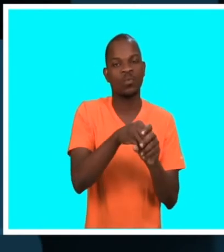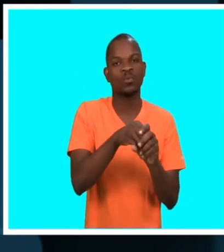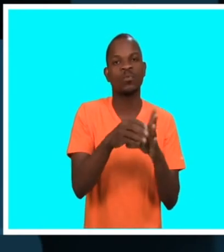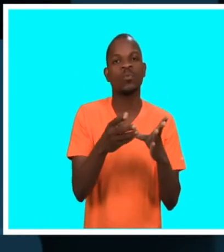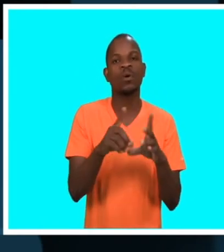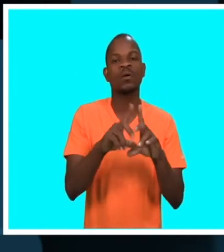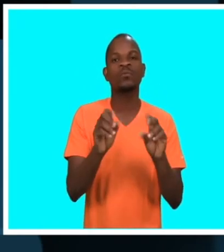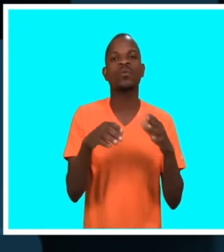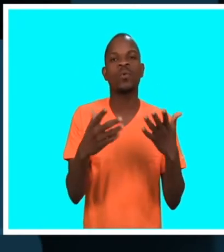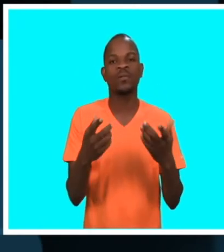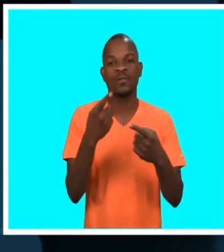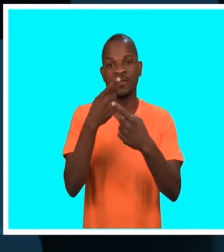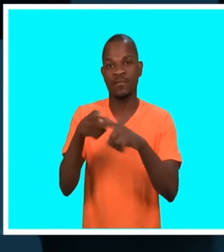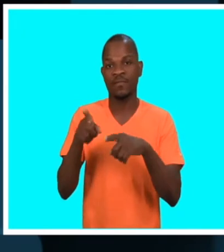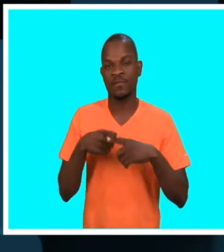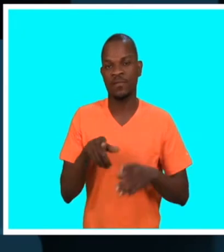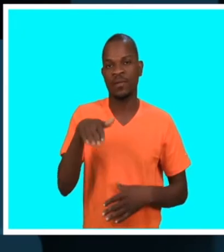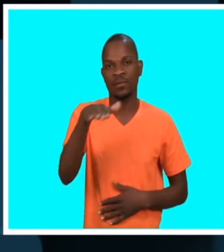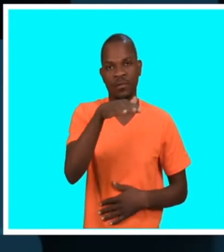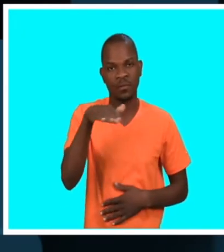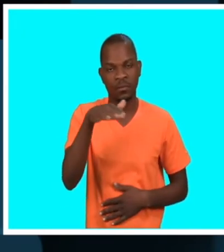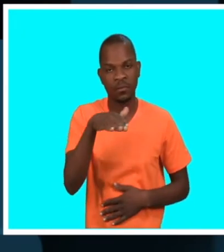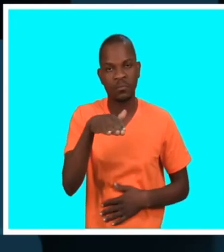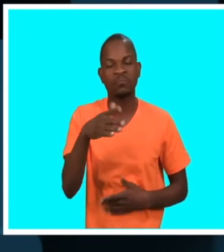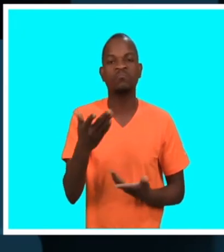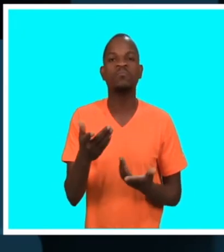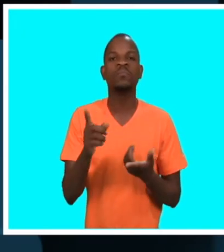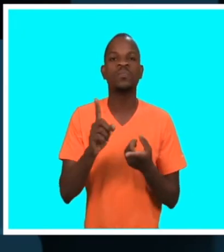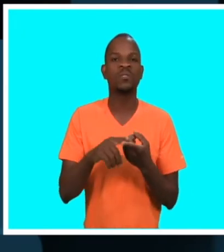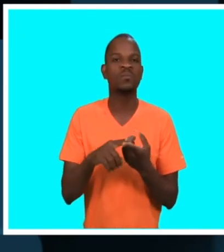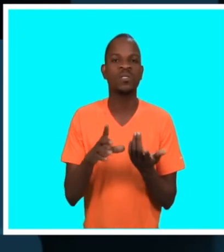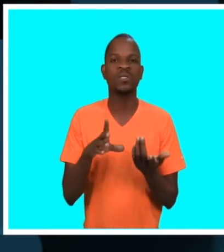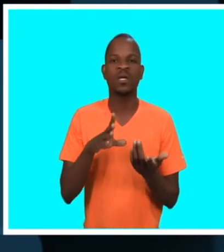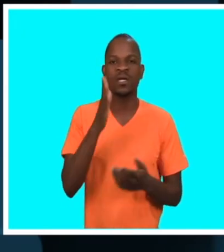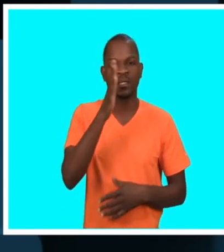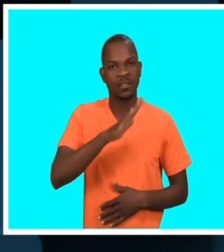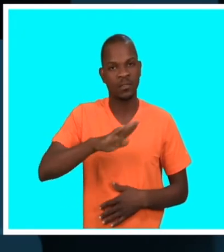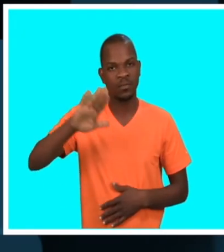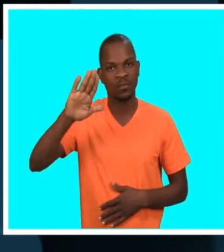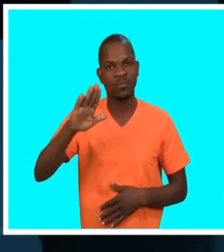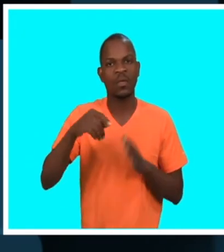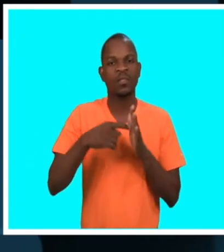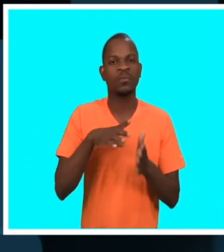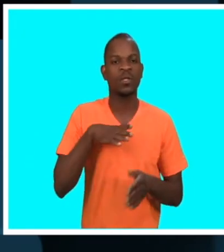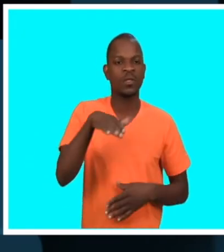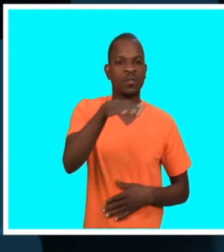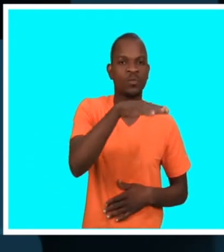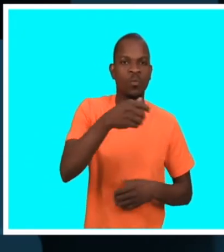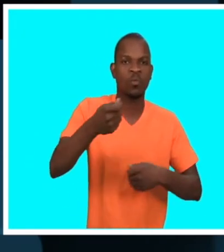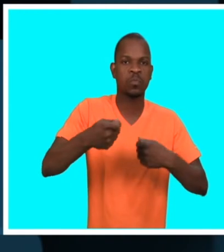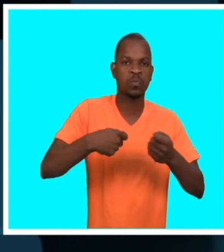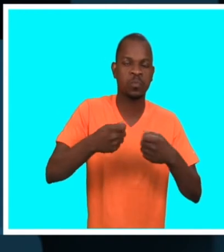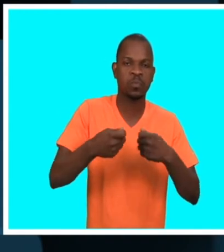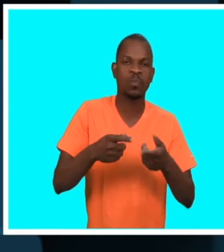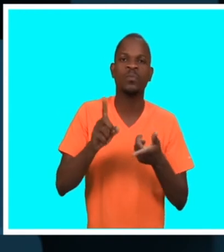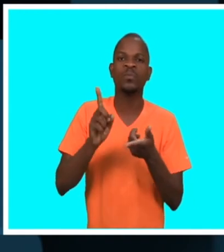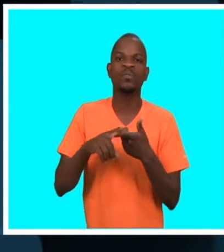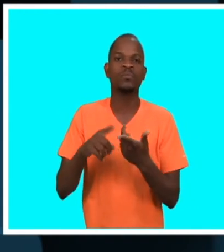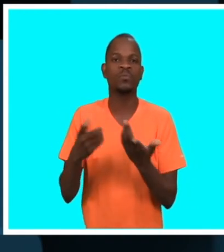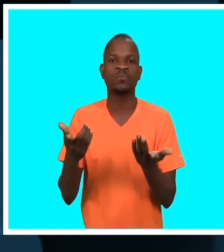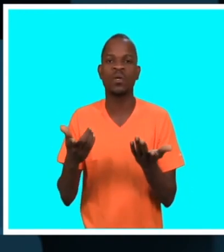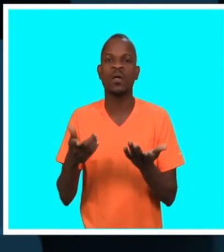daquilo que são as diversas áreas e diversos níveis a nível do país. Estamos a falar do setor econômico, do